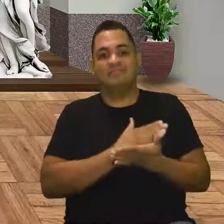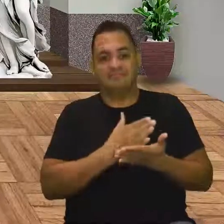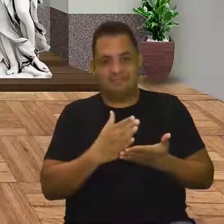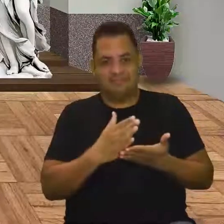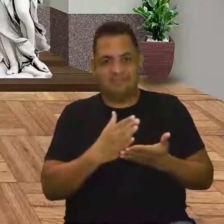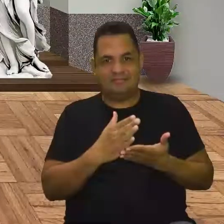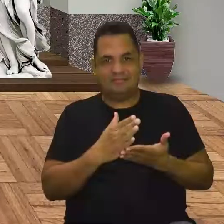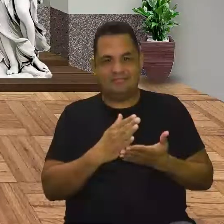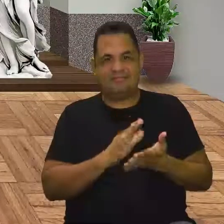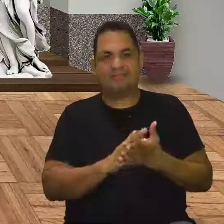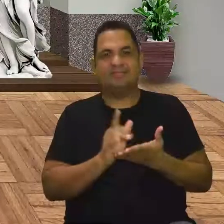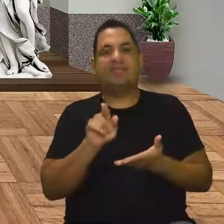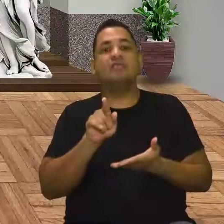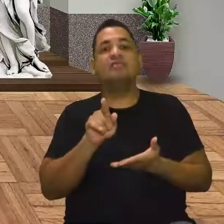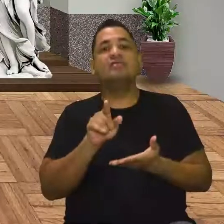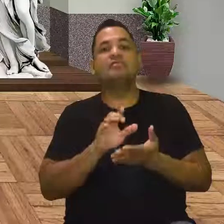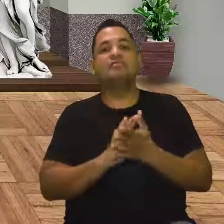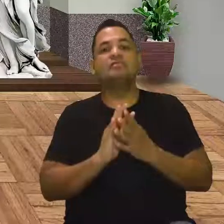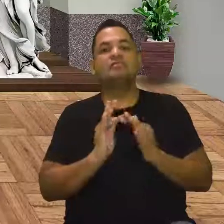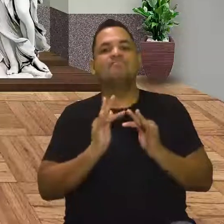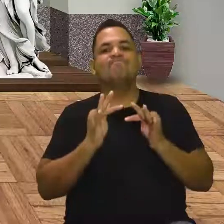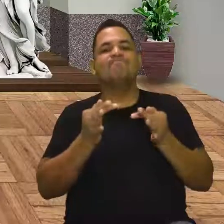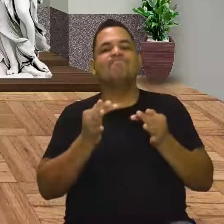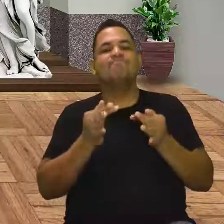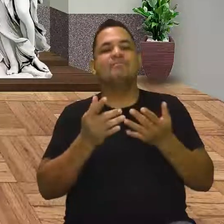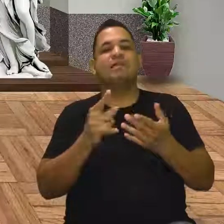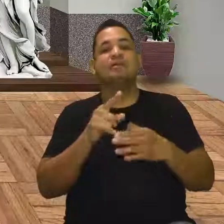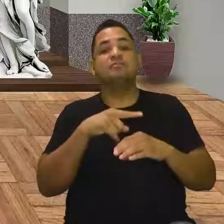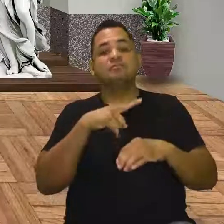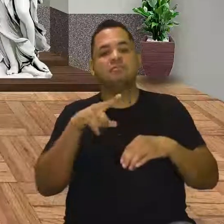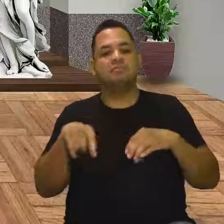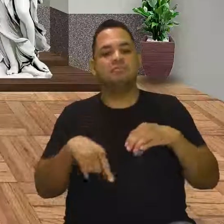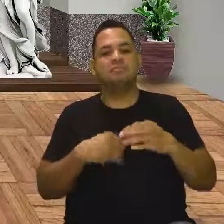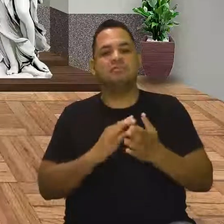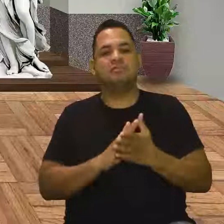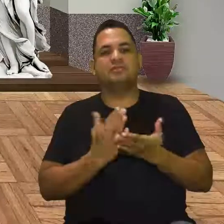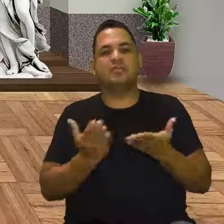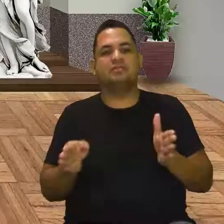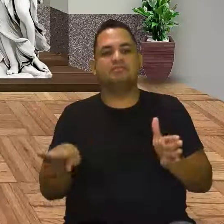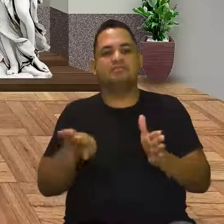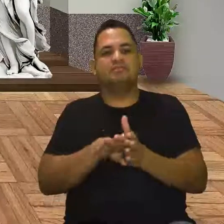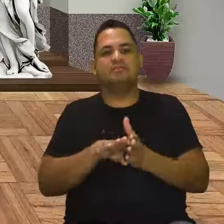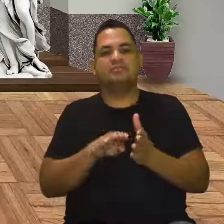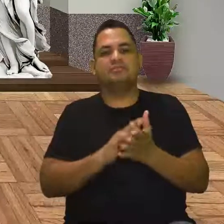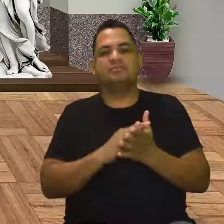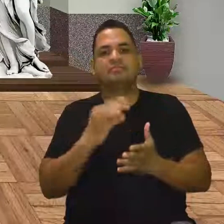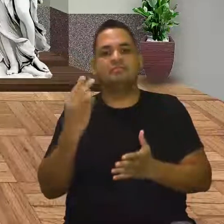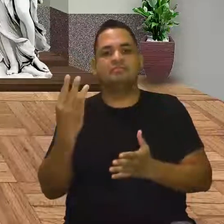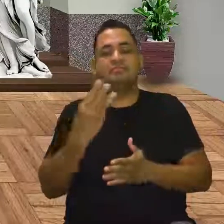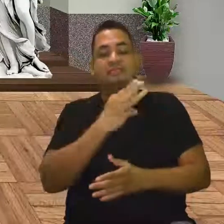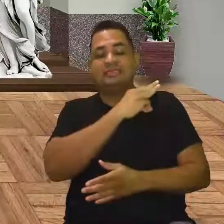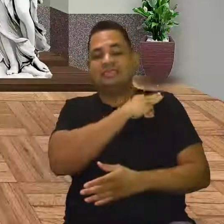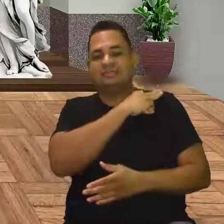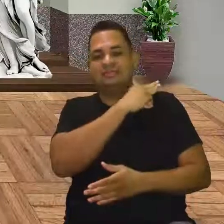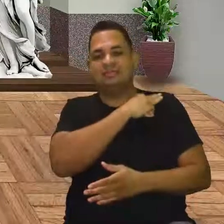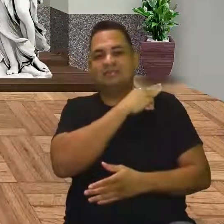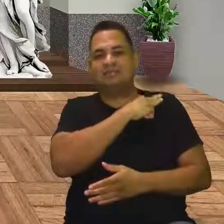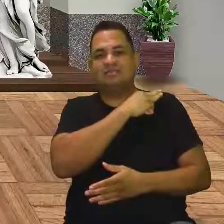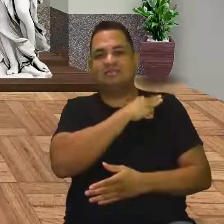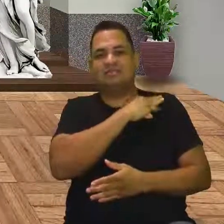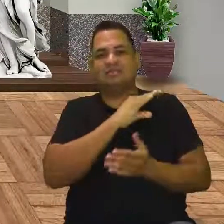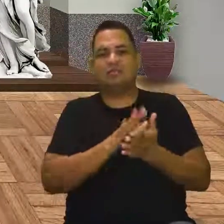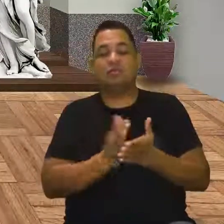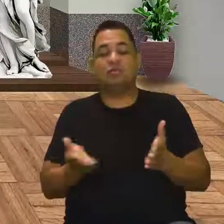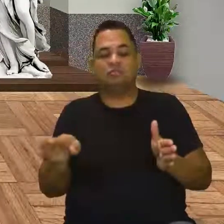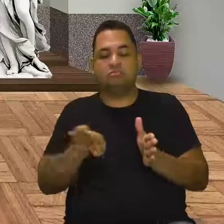iniciando aquele que vai ser o seu último ciclo. Aluno, estamos chegando aí no terceirão.